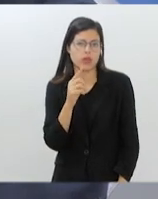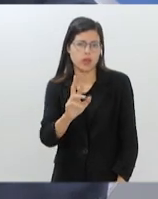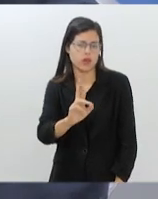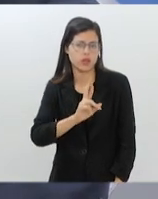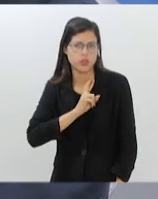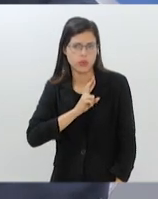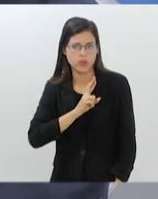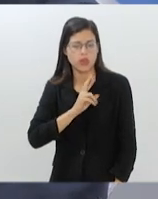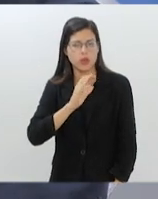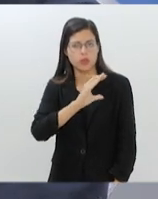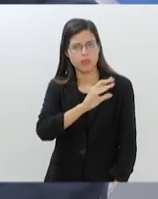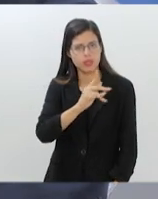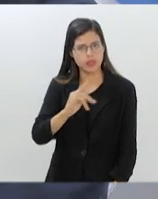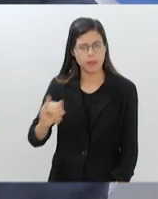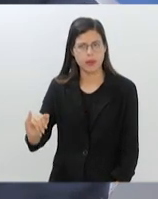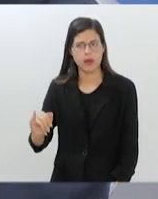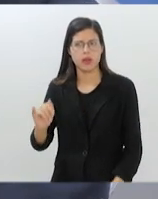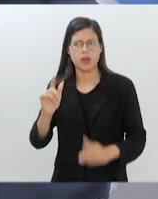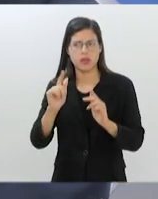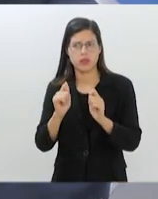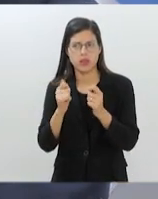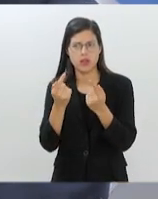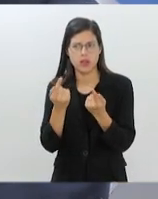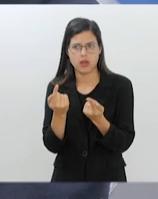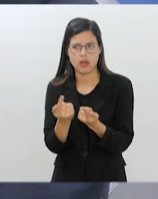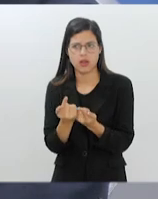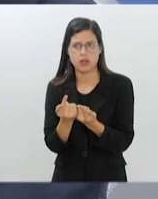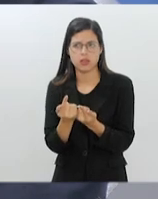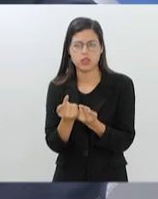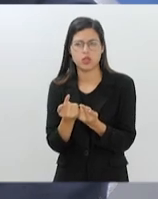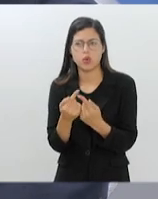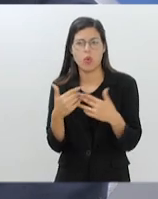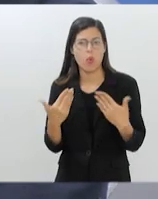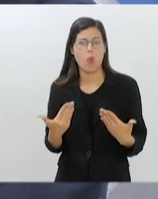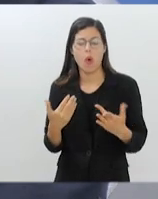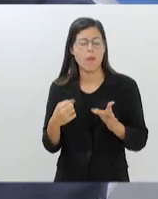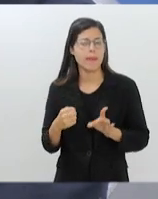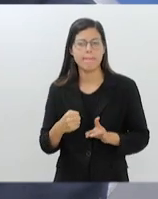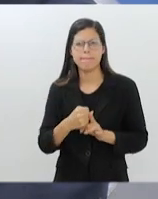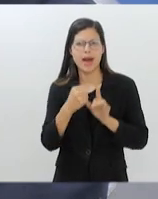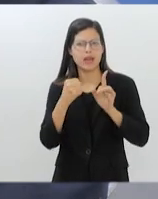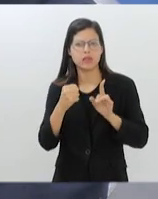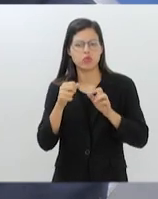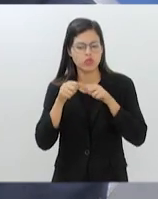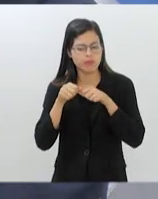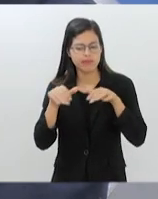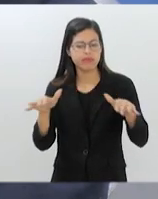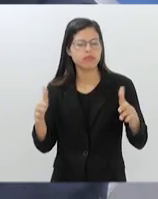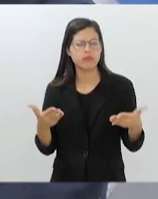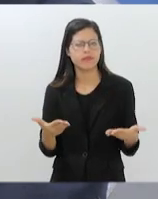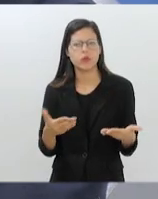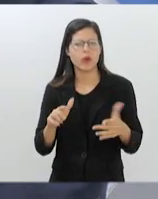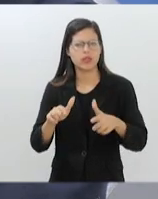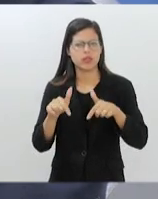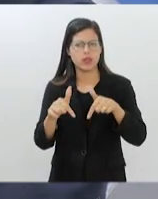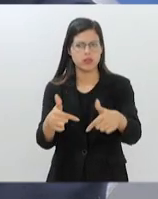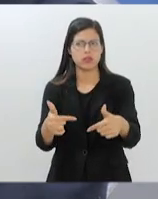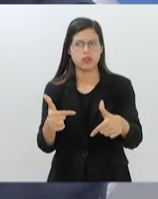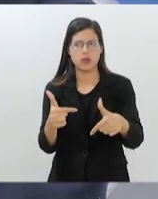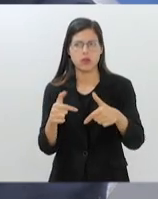numa comissão parlamentar de inquérito da Assembleia Legislativa do Rio de qual foi o impacto público alcançado com essa iniciativa que fez